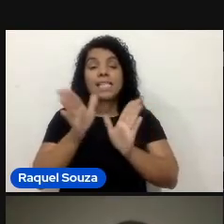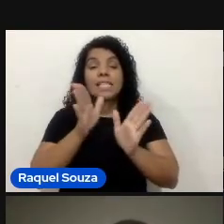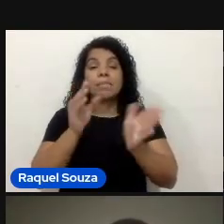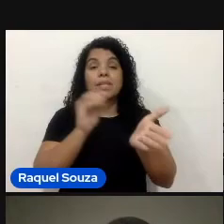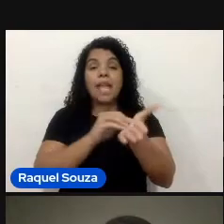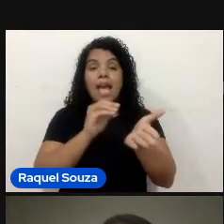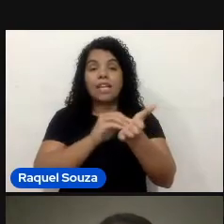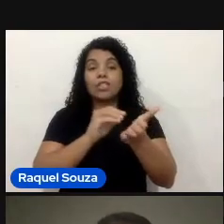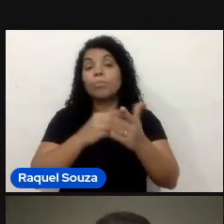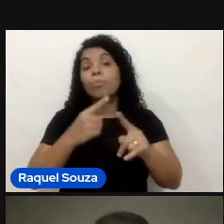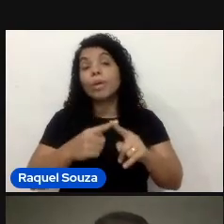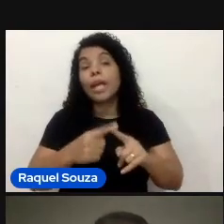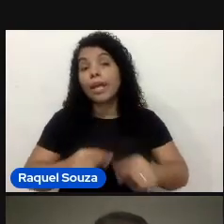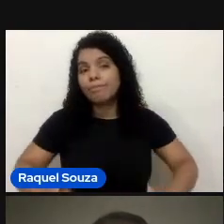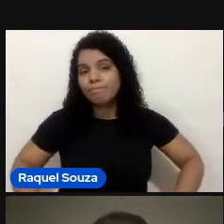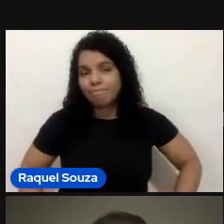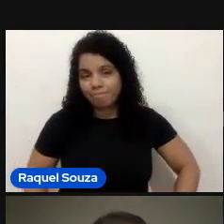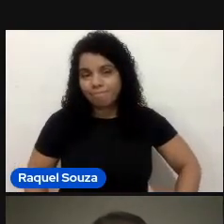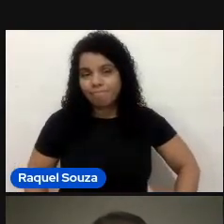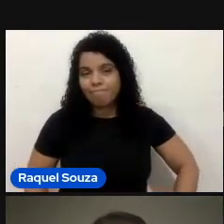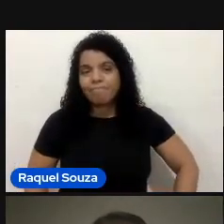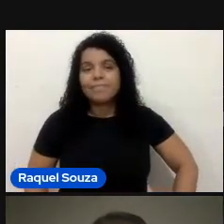quê.